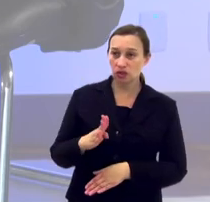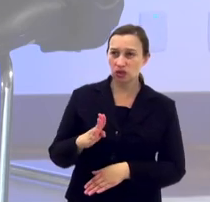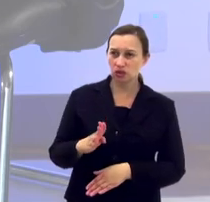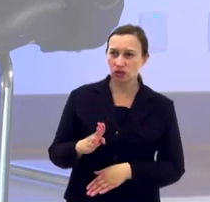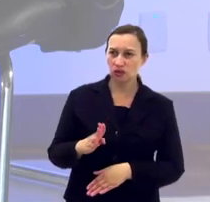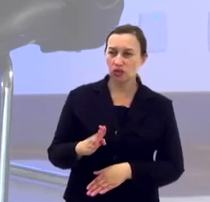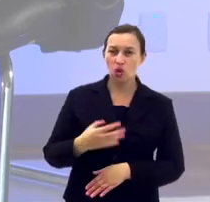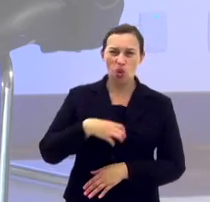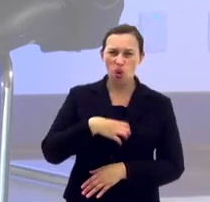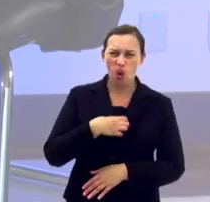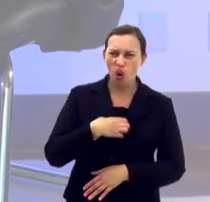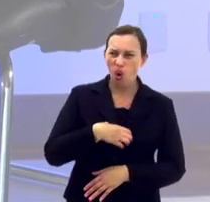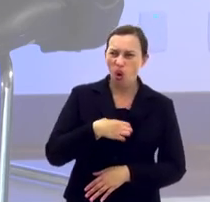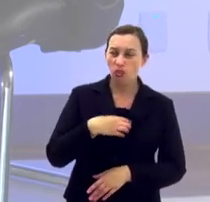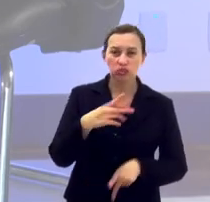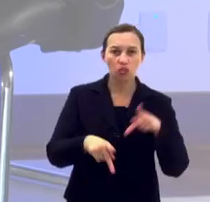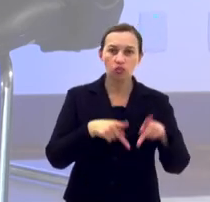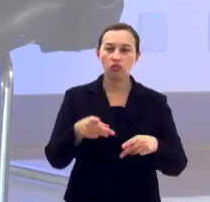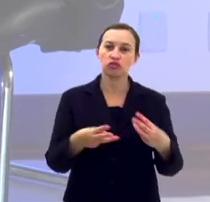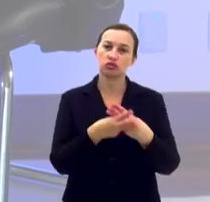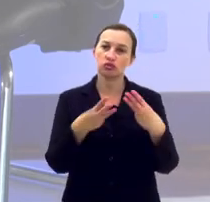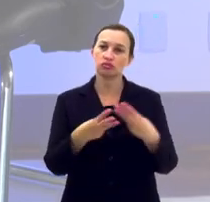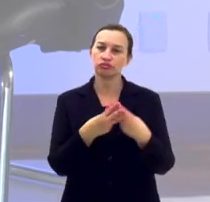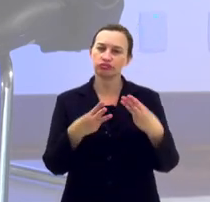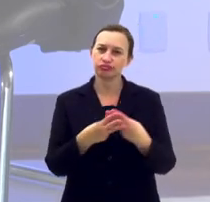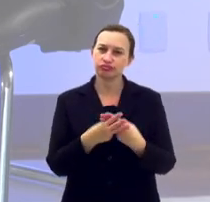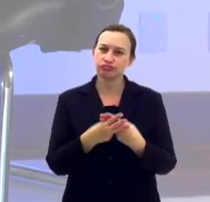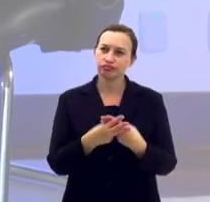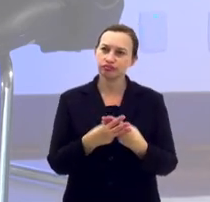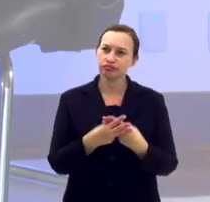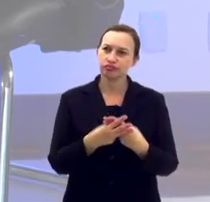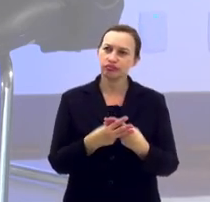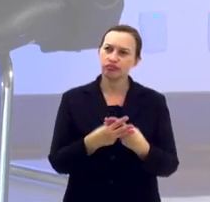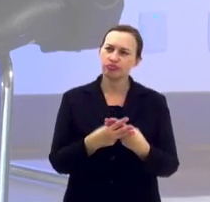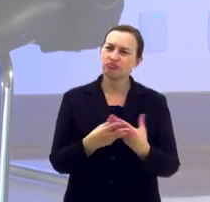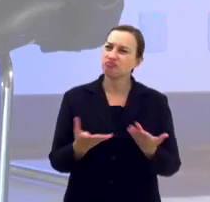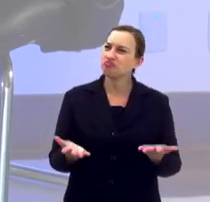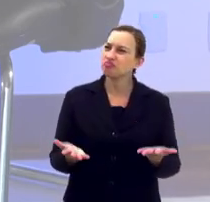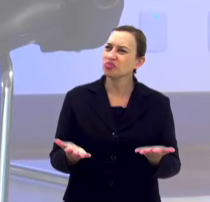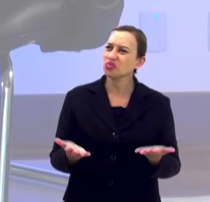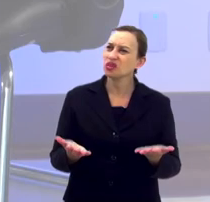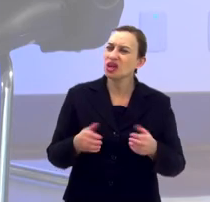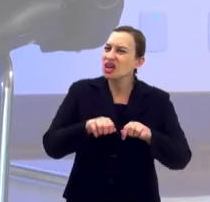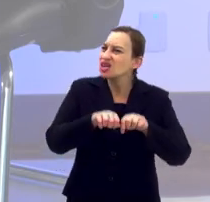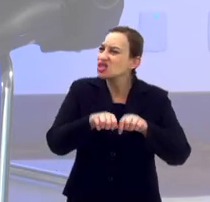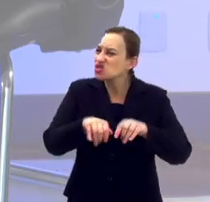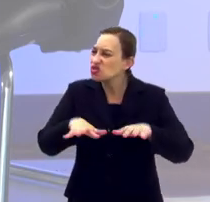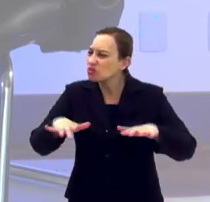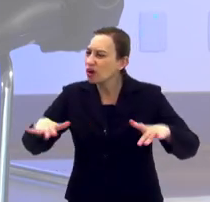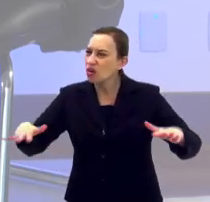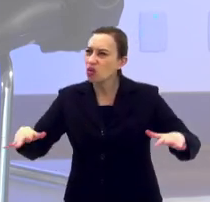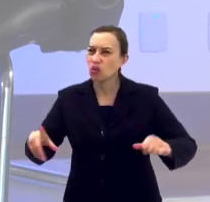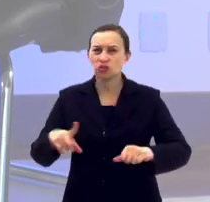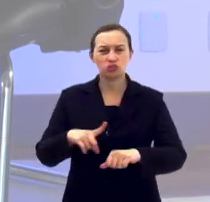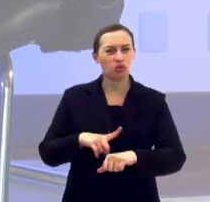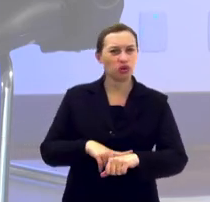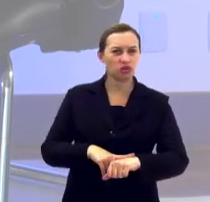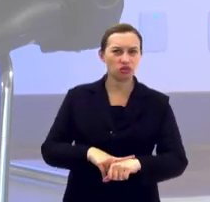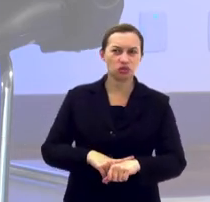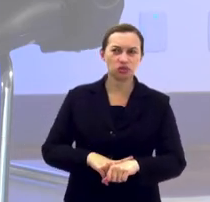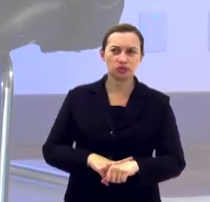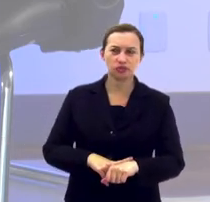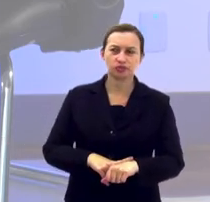É uma ode ao ódio ao povo judeu. E isso se espalhou em determinado